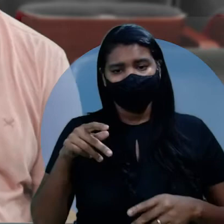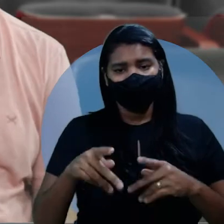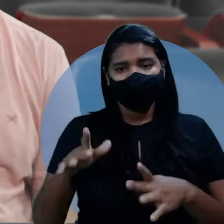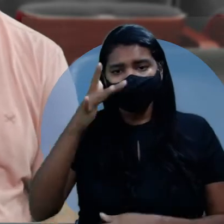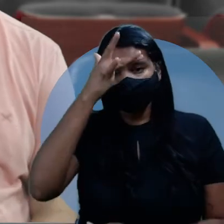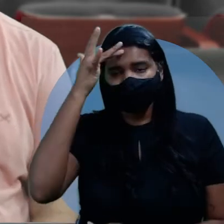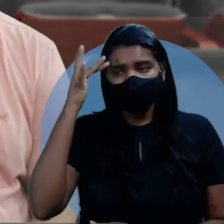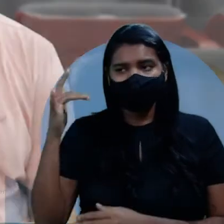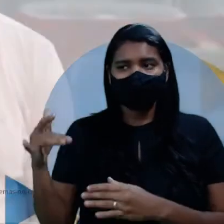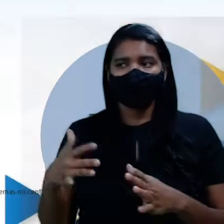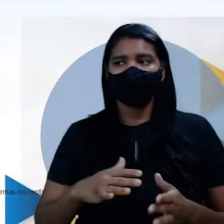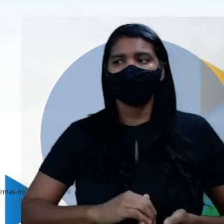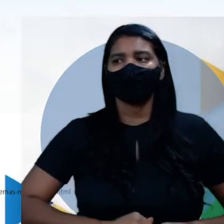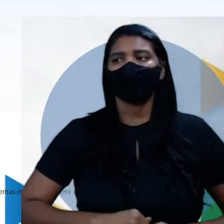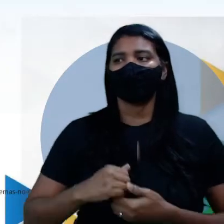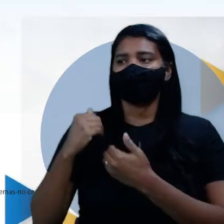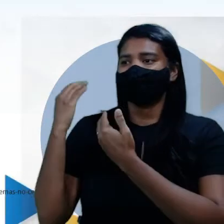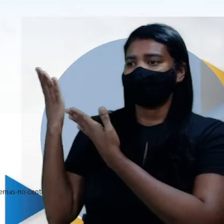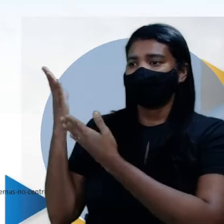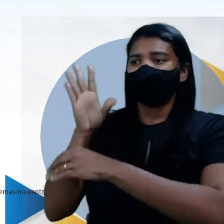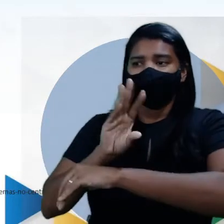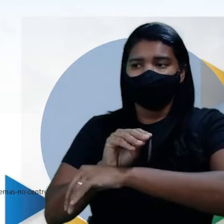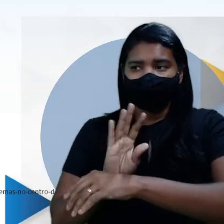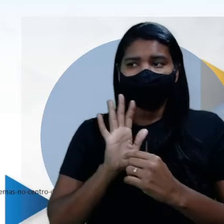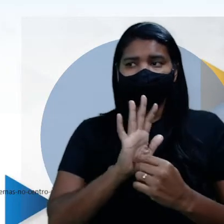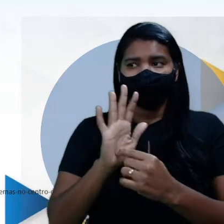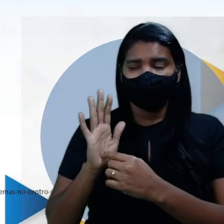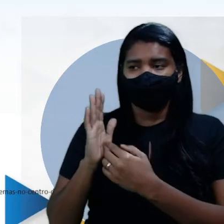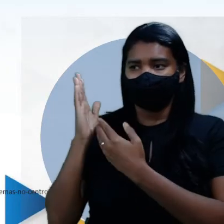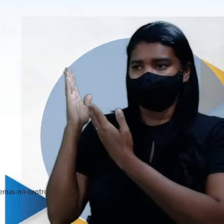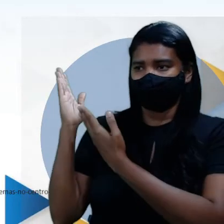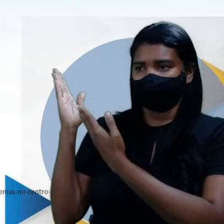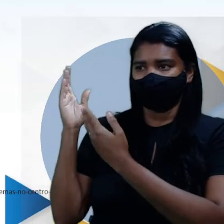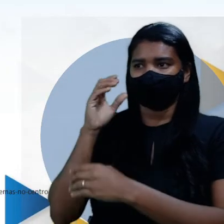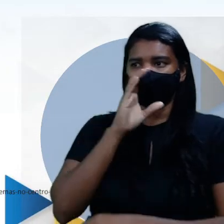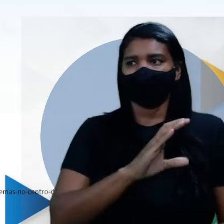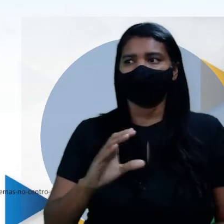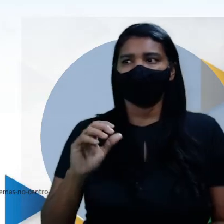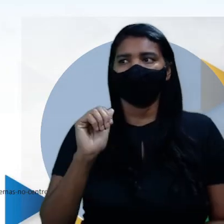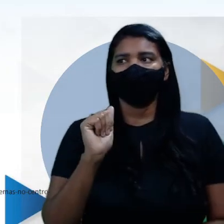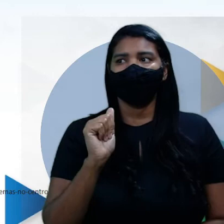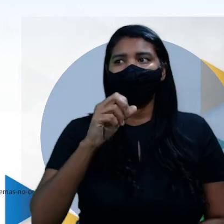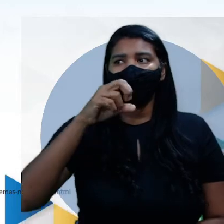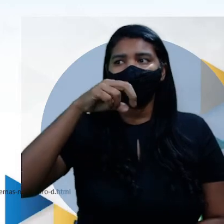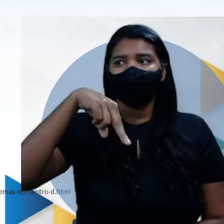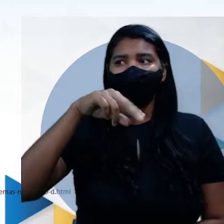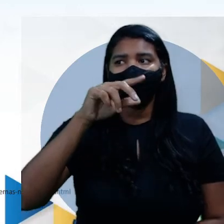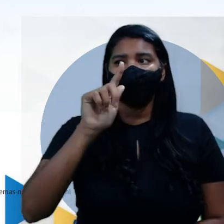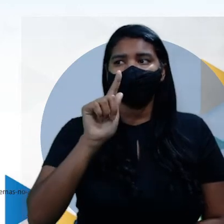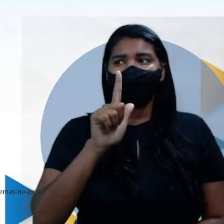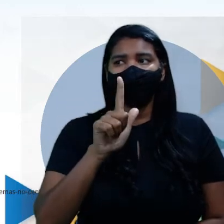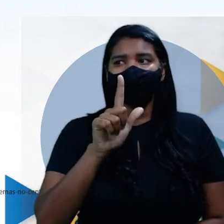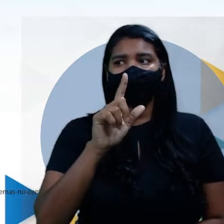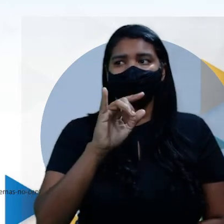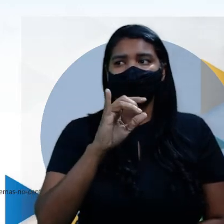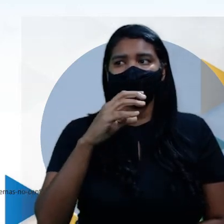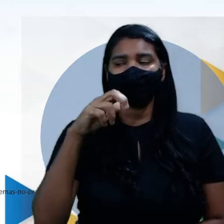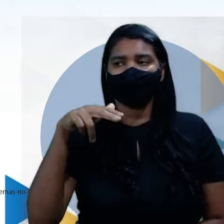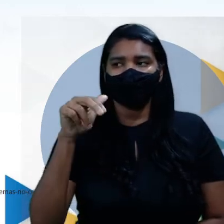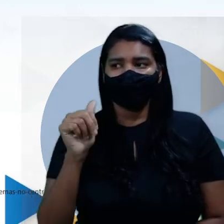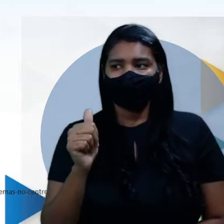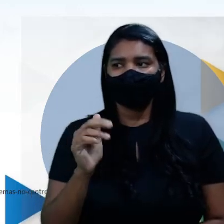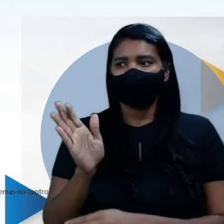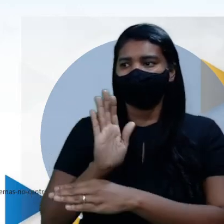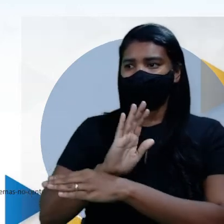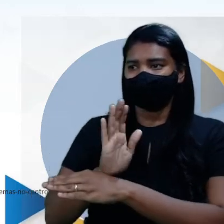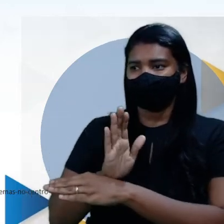aí fotos da antiga Capela Anglicana, que hoje o Cinema São Luís, ele fica